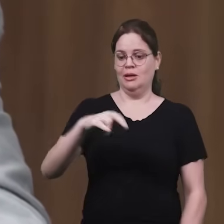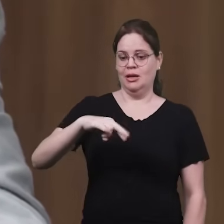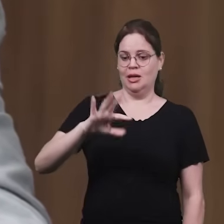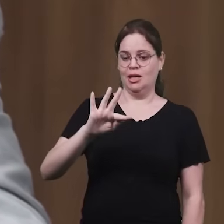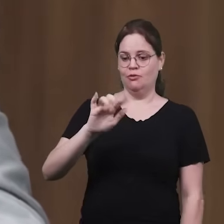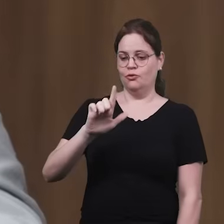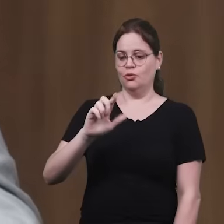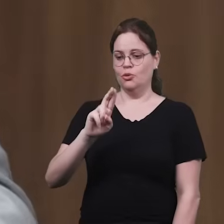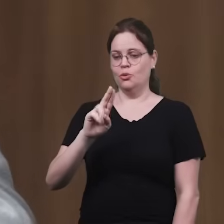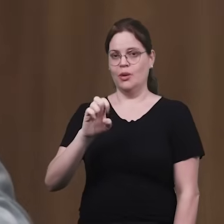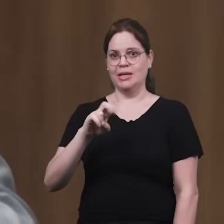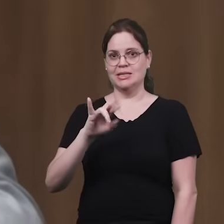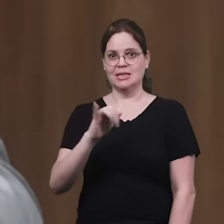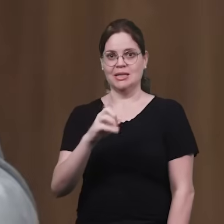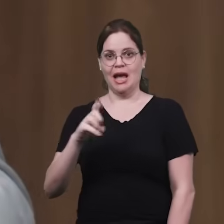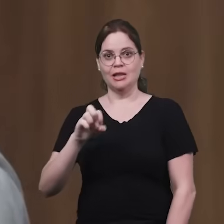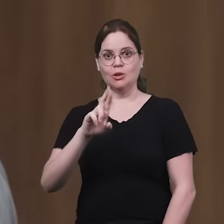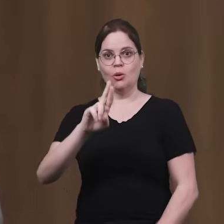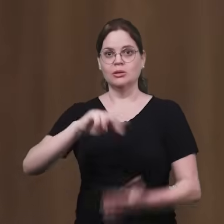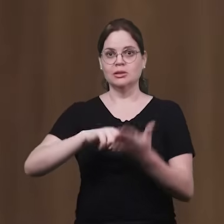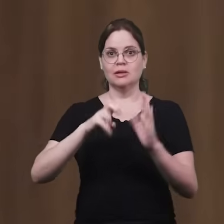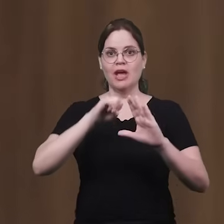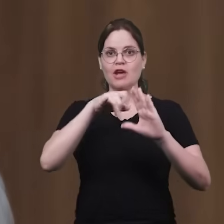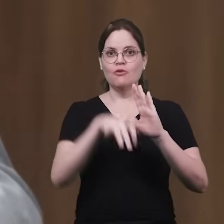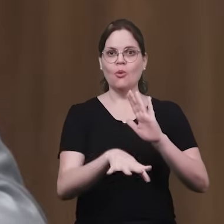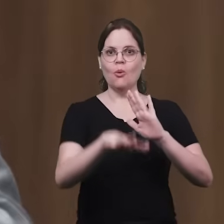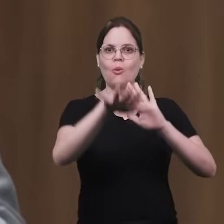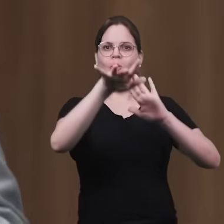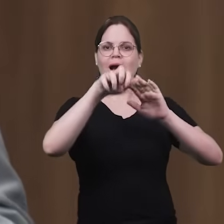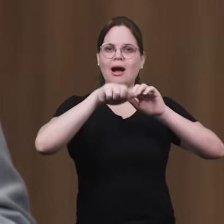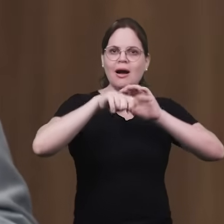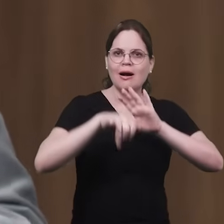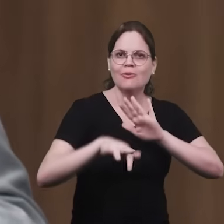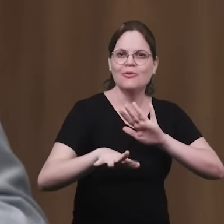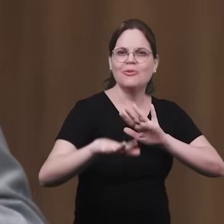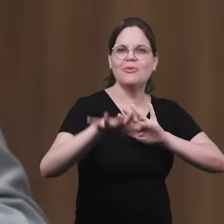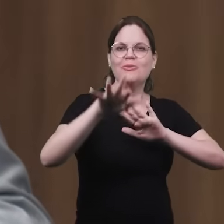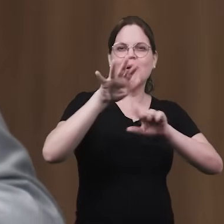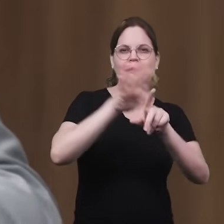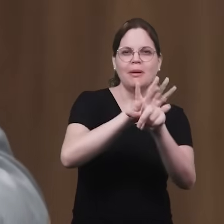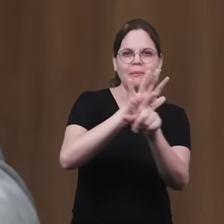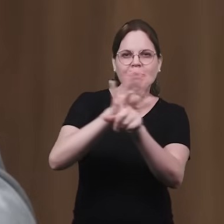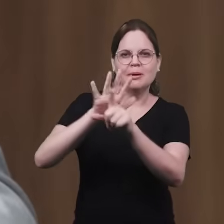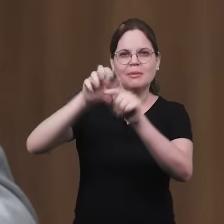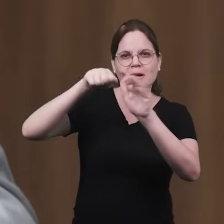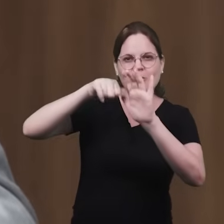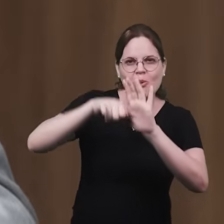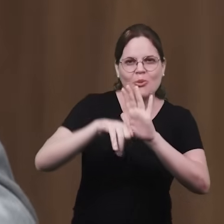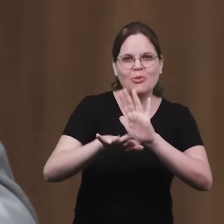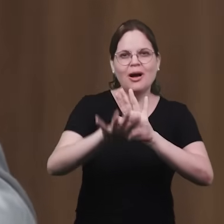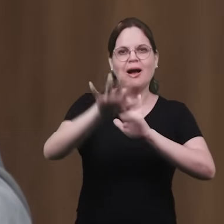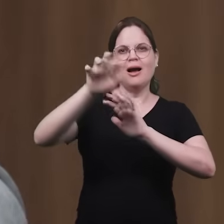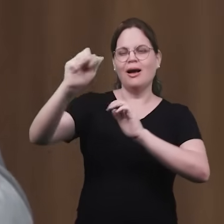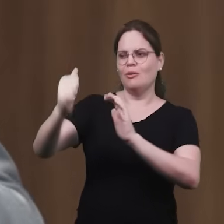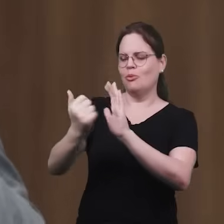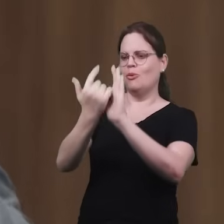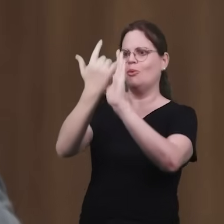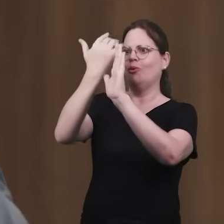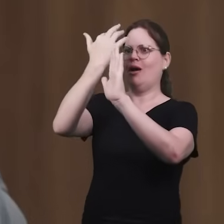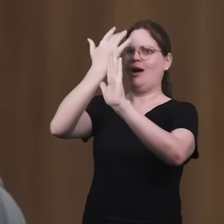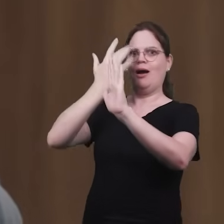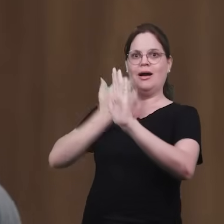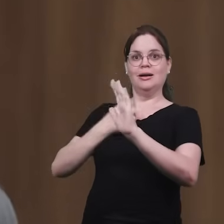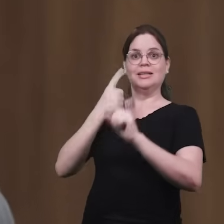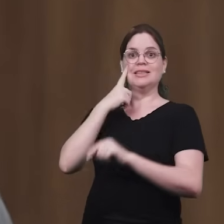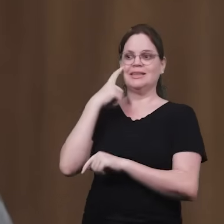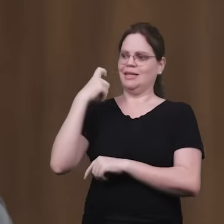é direto. Tá? Ele já está tentando influenciar, ou seja, existe já um interesse, e que o interesse pode ser só